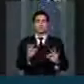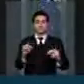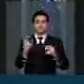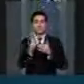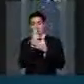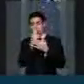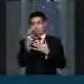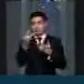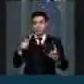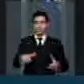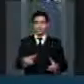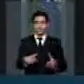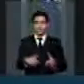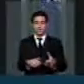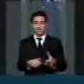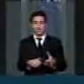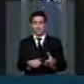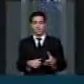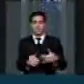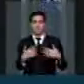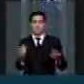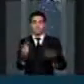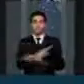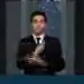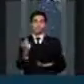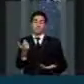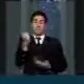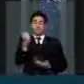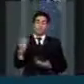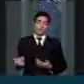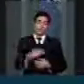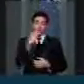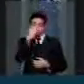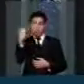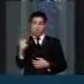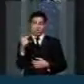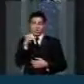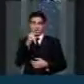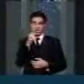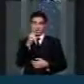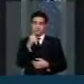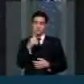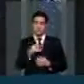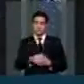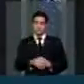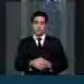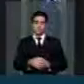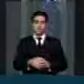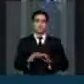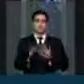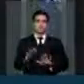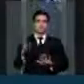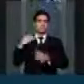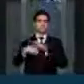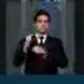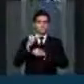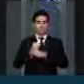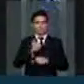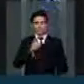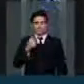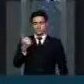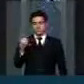algumas localidades. No fundo, 6 milhões de pessoas atingidas. No apagão de 2011, do ano